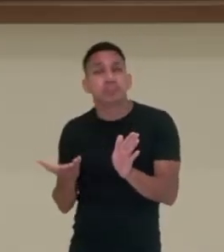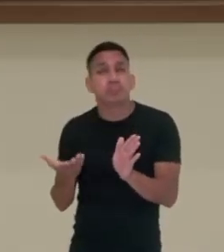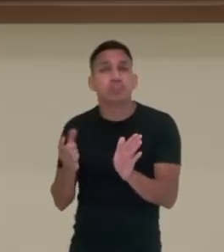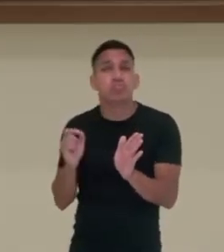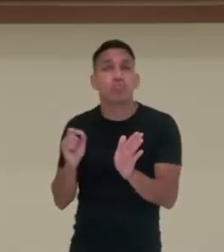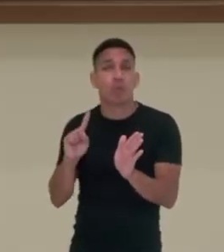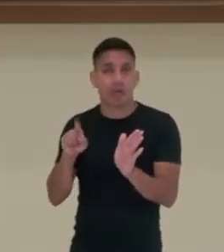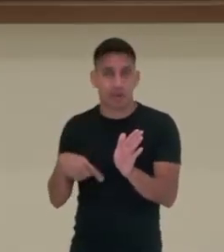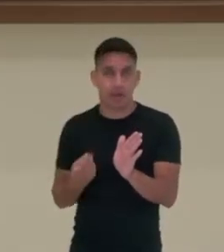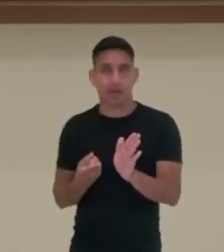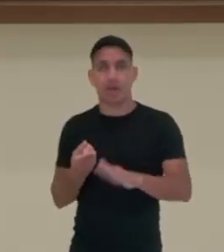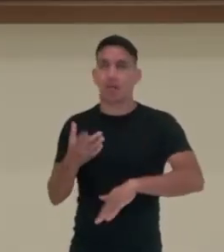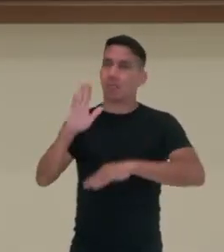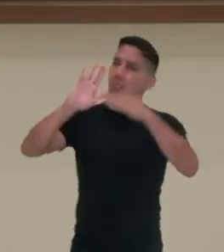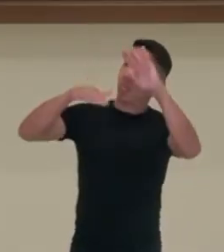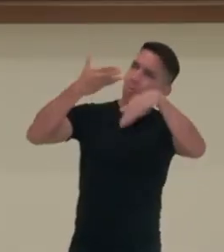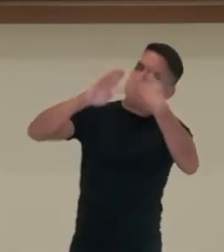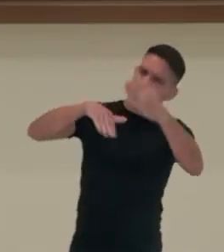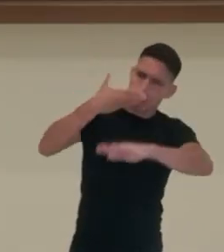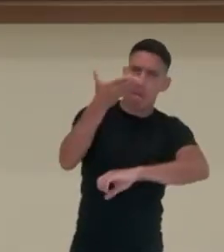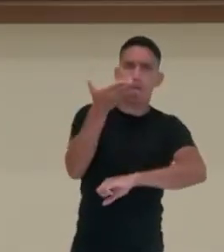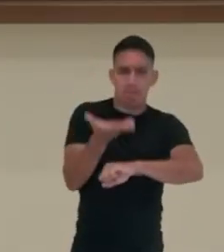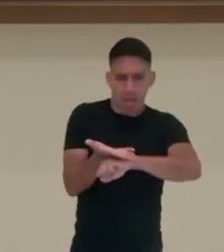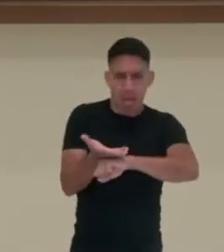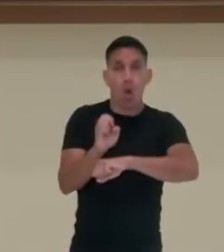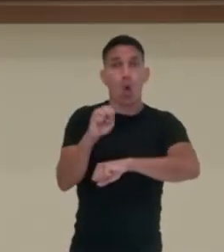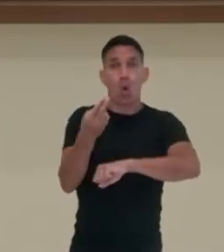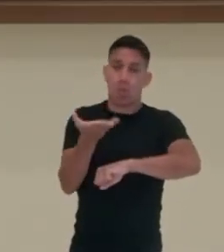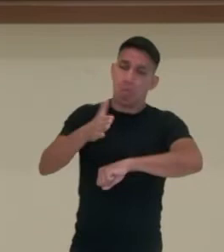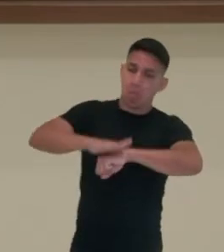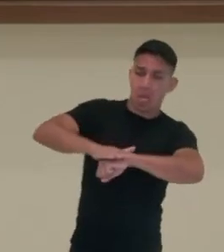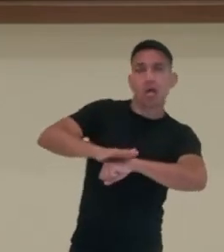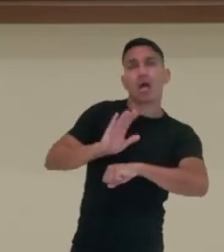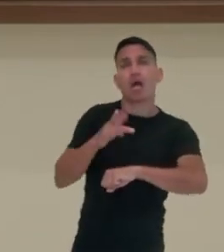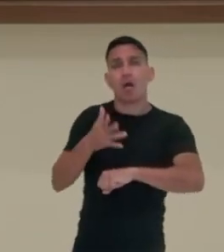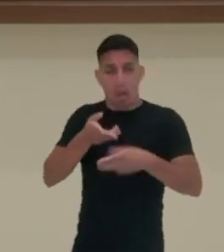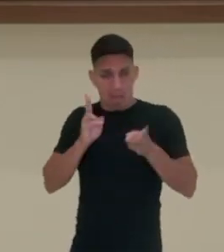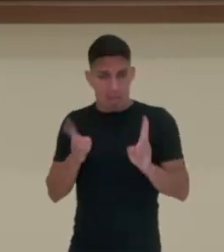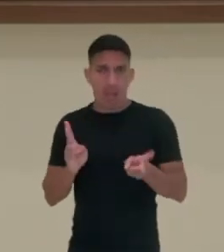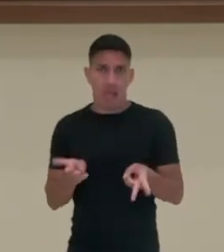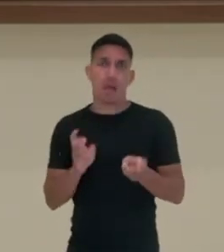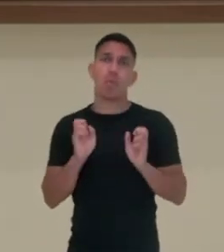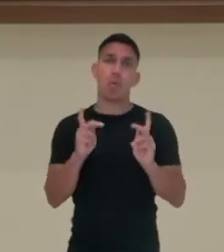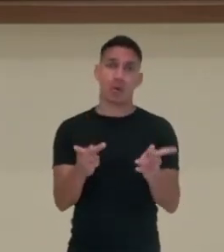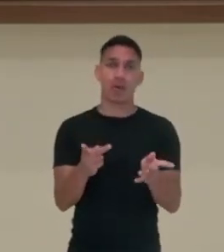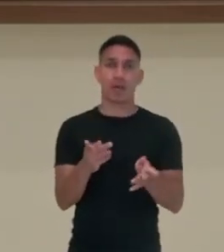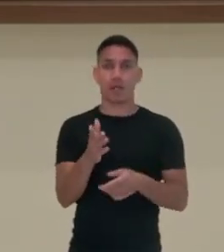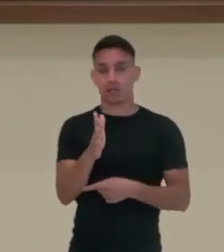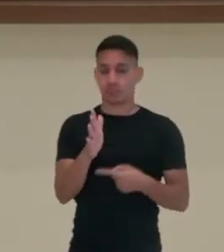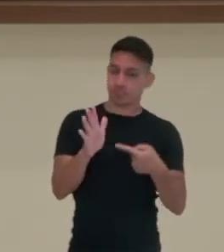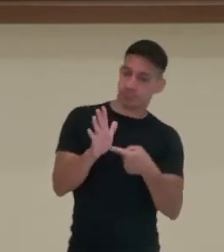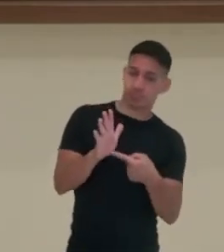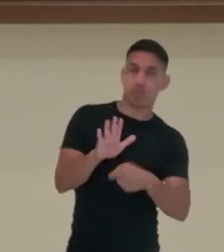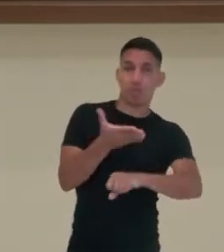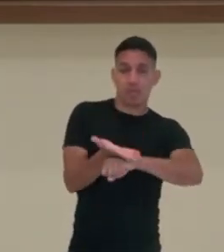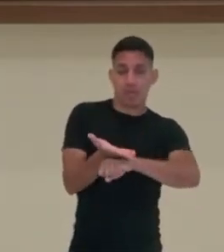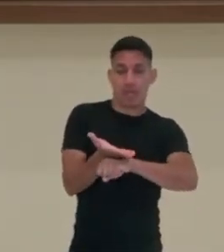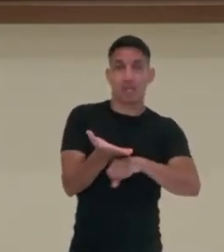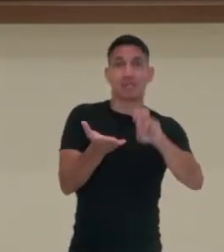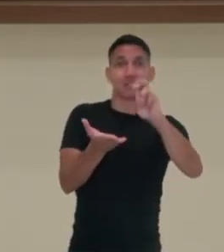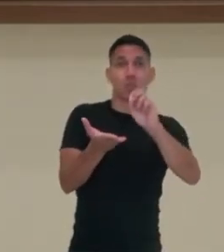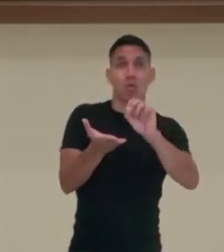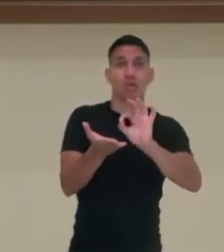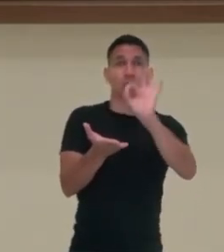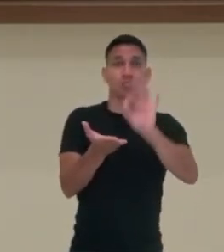são os eventos elementares, tem a mesma chance, certo? Porque nós temos 50%